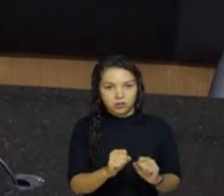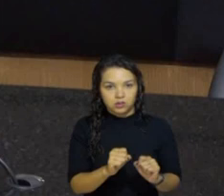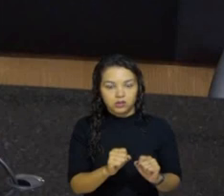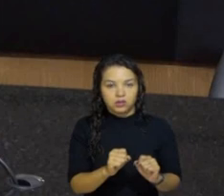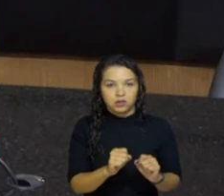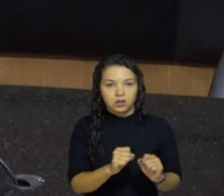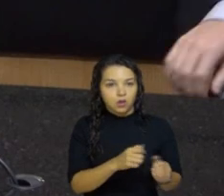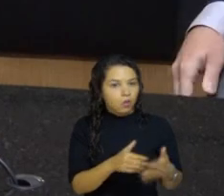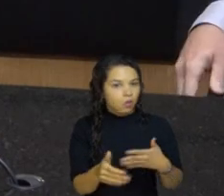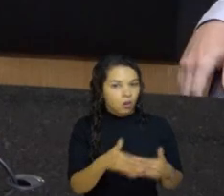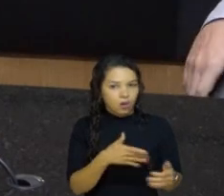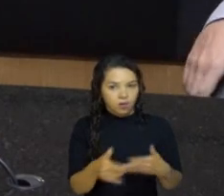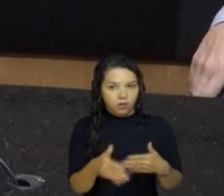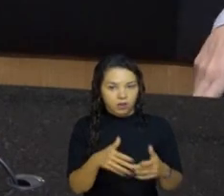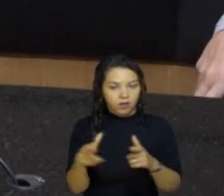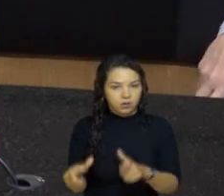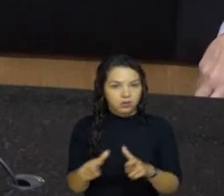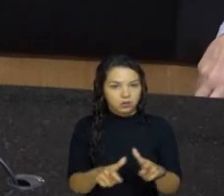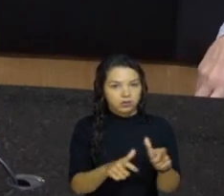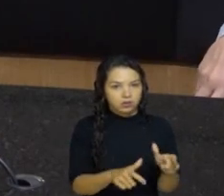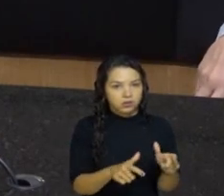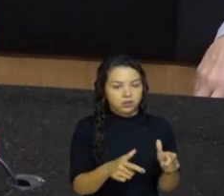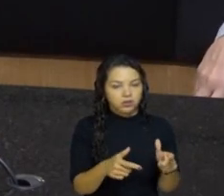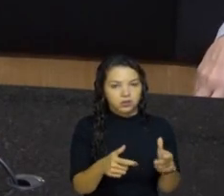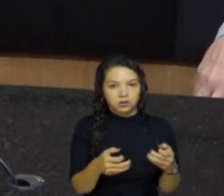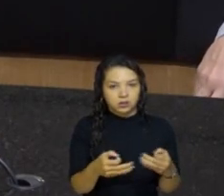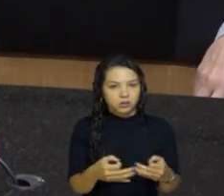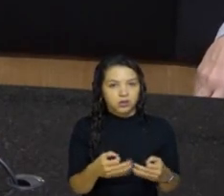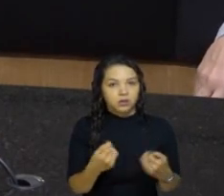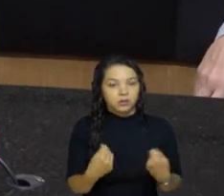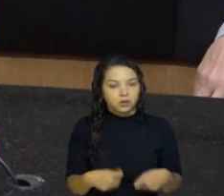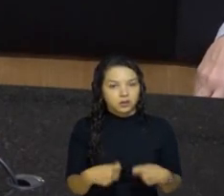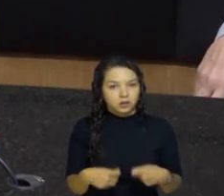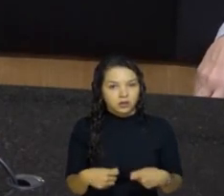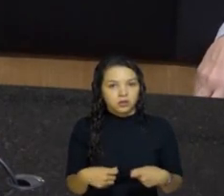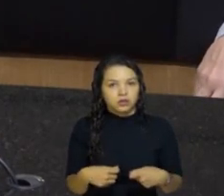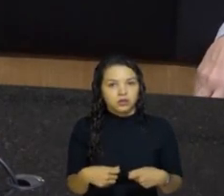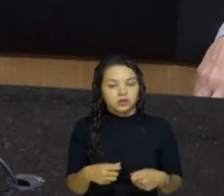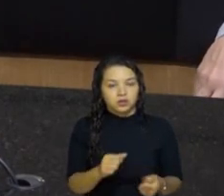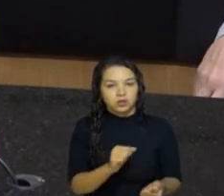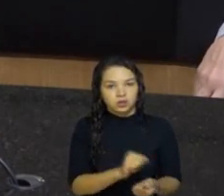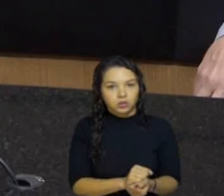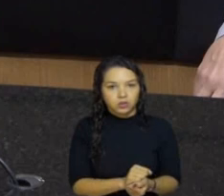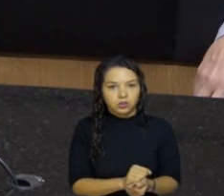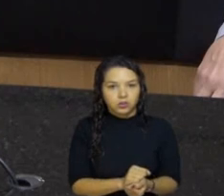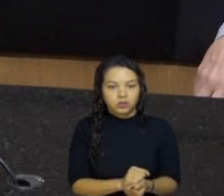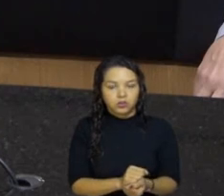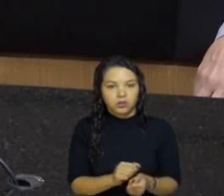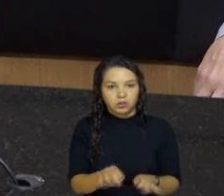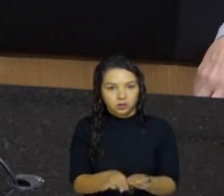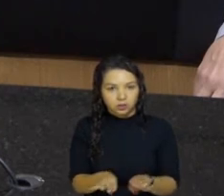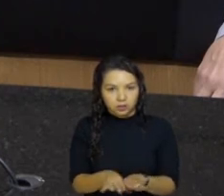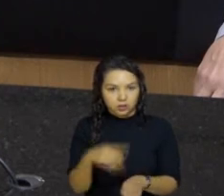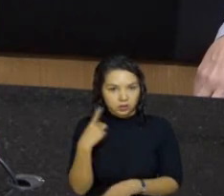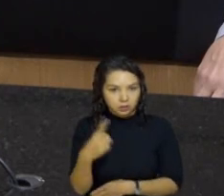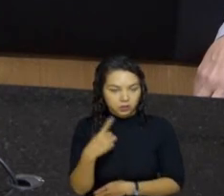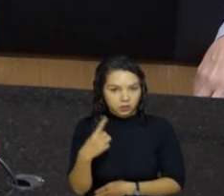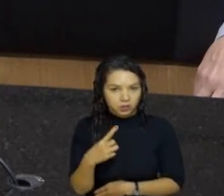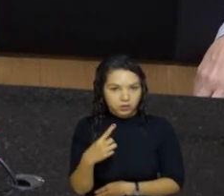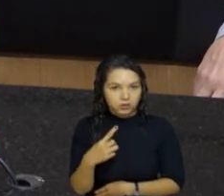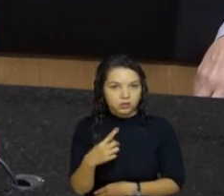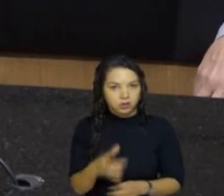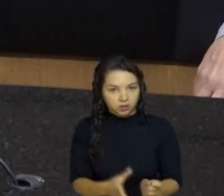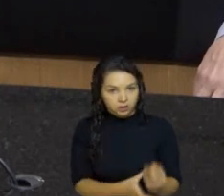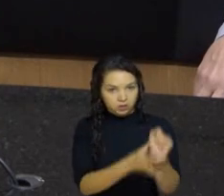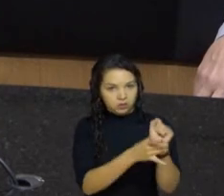ela possa vir a ter, ela não se justifica se não vier seguida, deputado Egídio, da